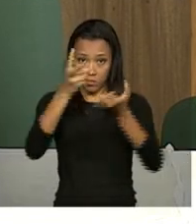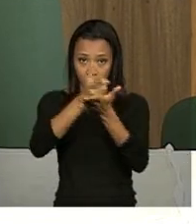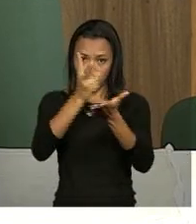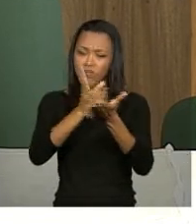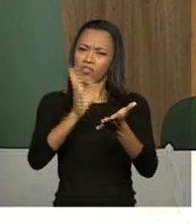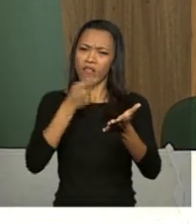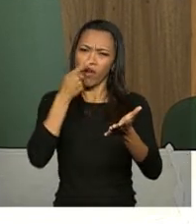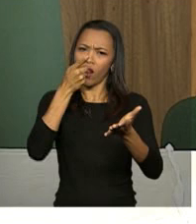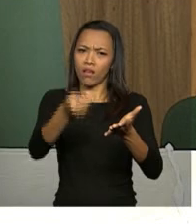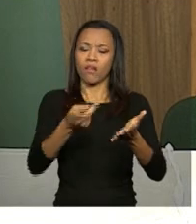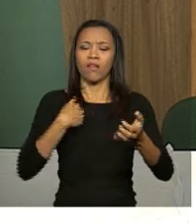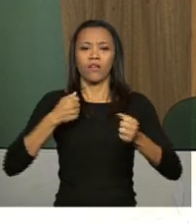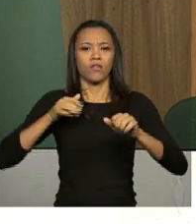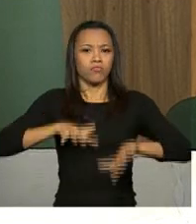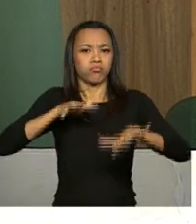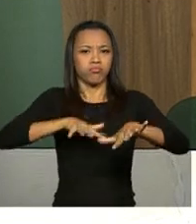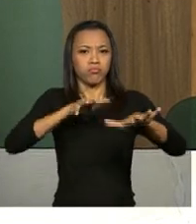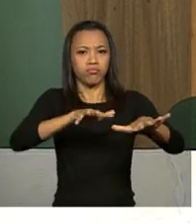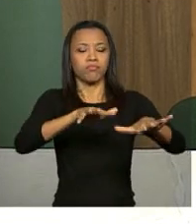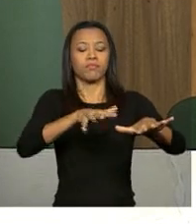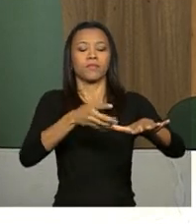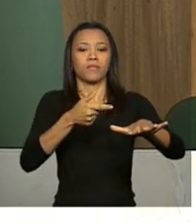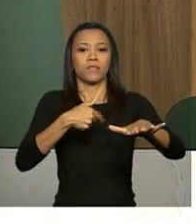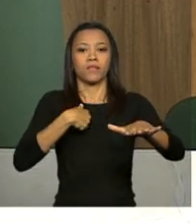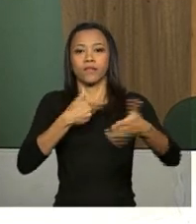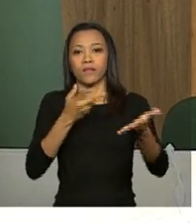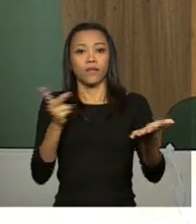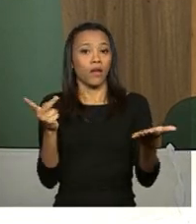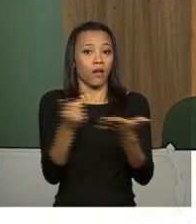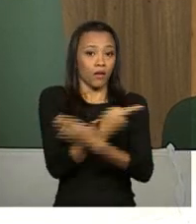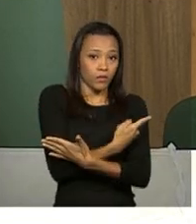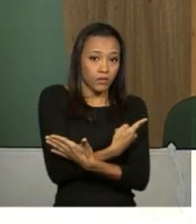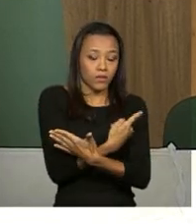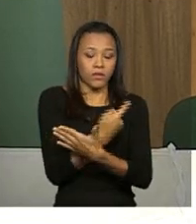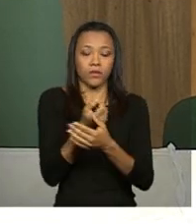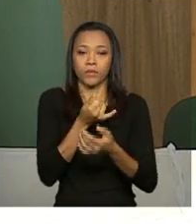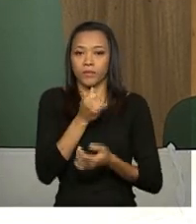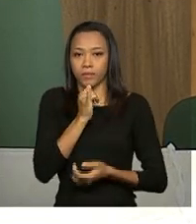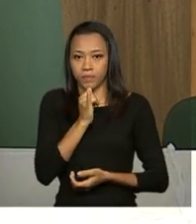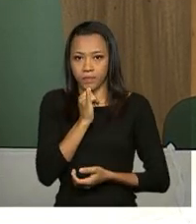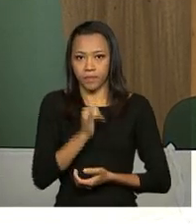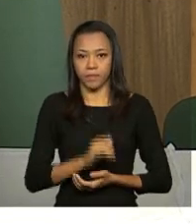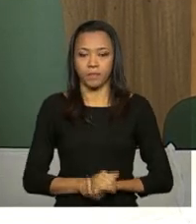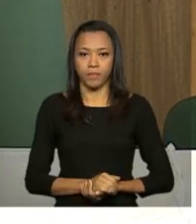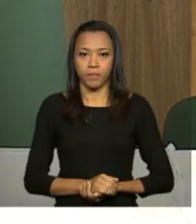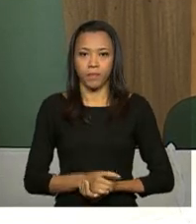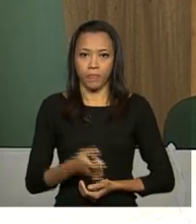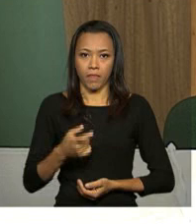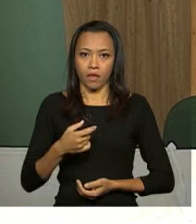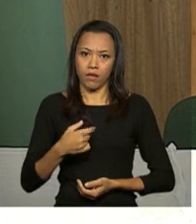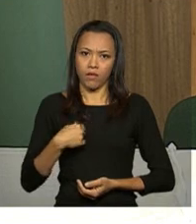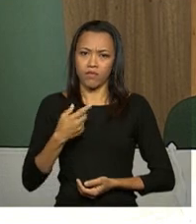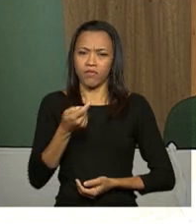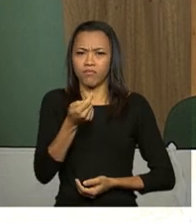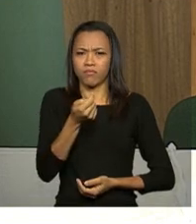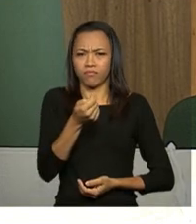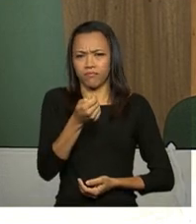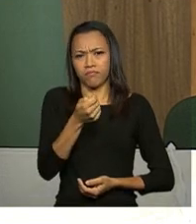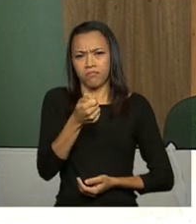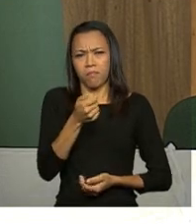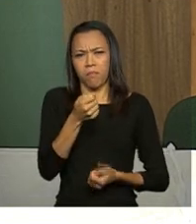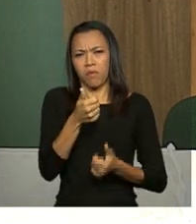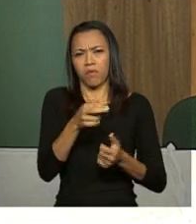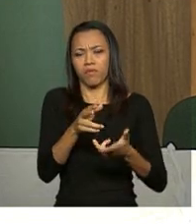que a manifestação foi em cidade Nós perdemos eleições em baixos e nós perdemos eu diria para uma grande diferença as